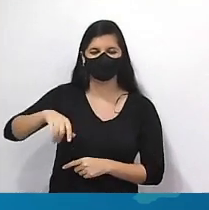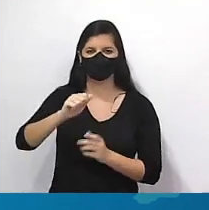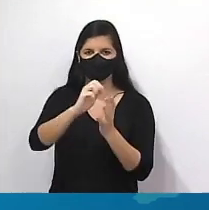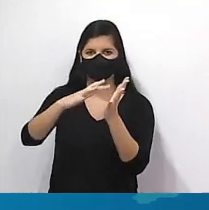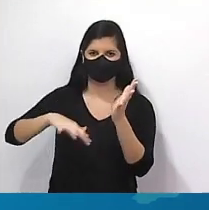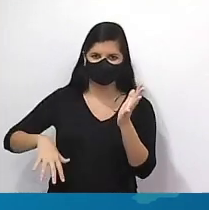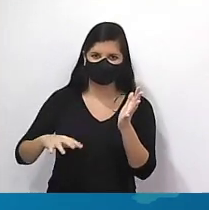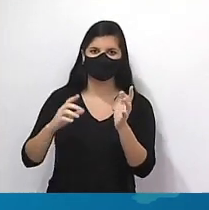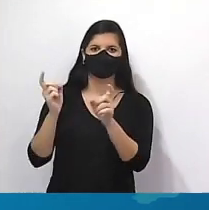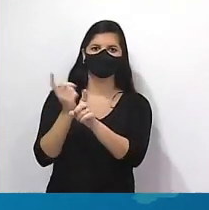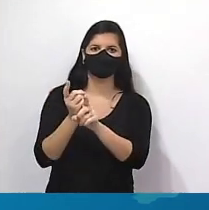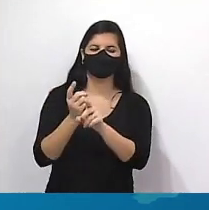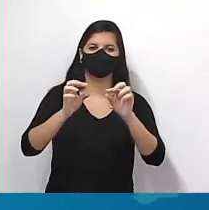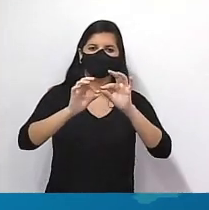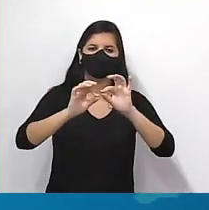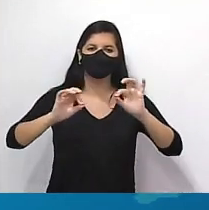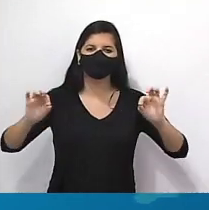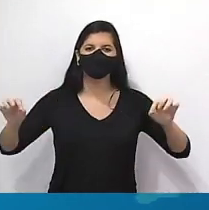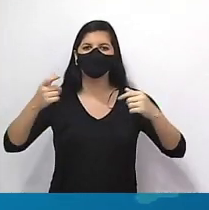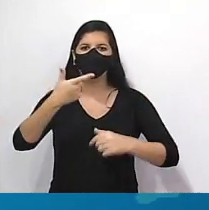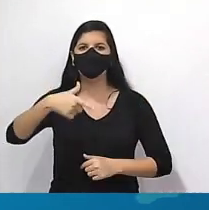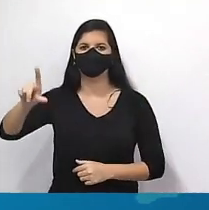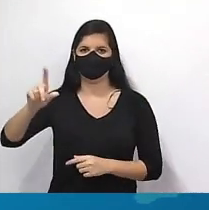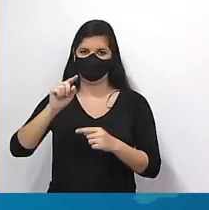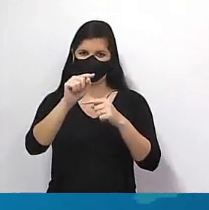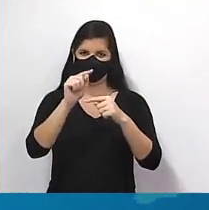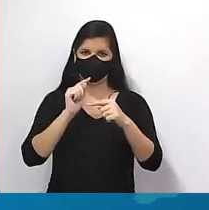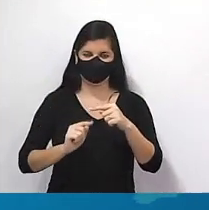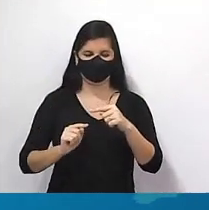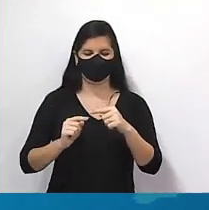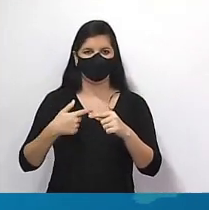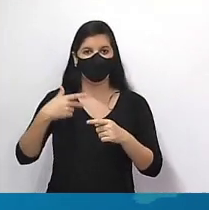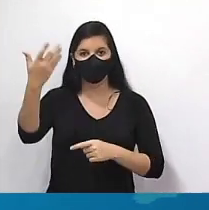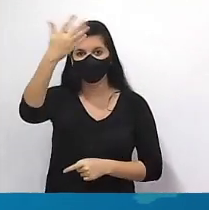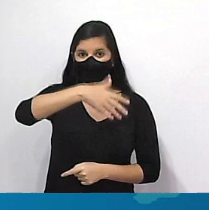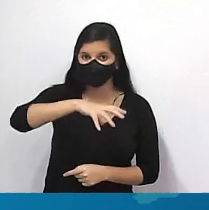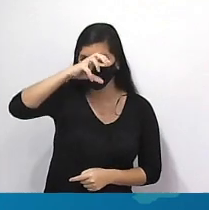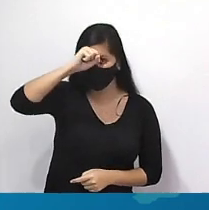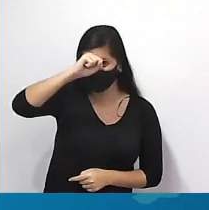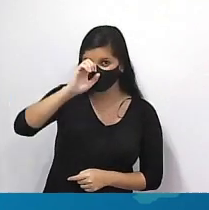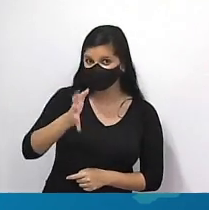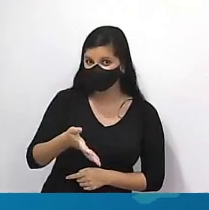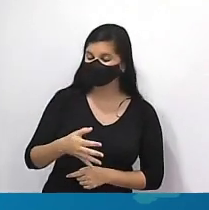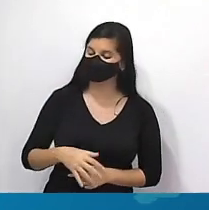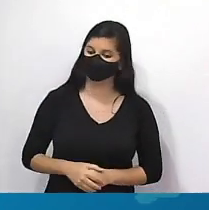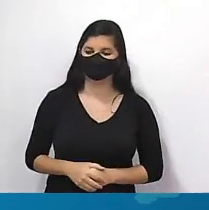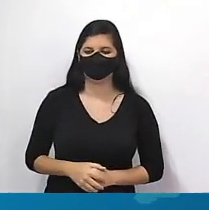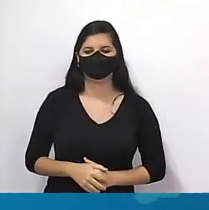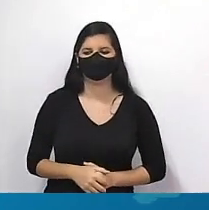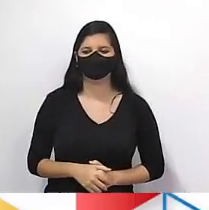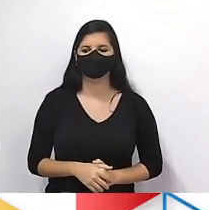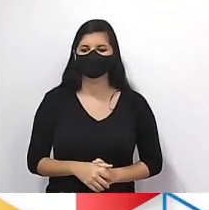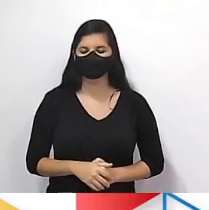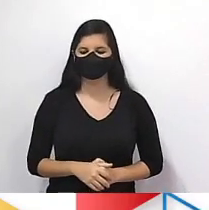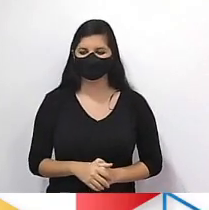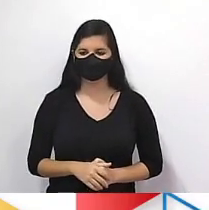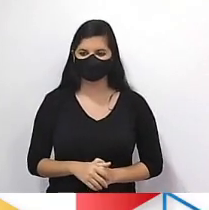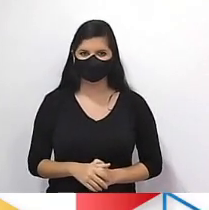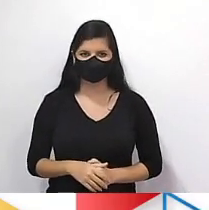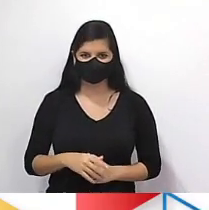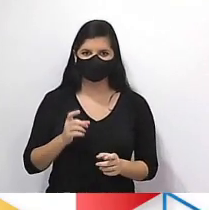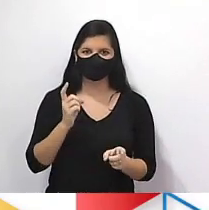você localizar nessa reta outras frações que eu quero ver se realmente você aprendeu comigo. Vamos lá.